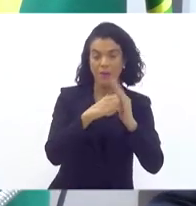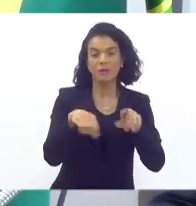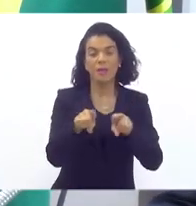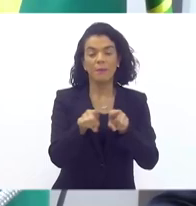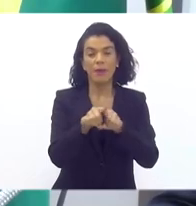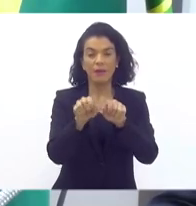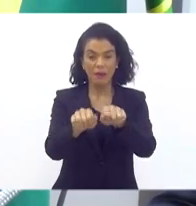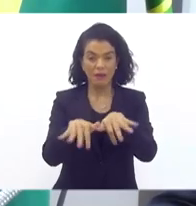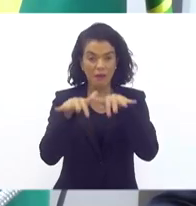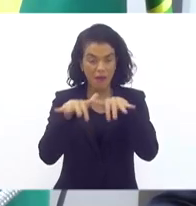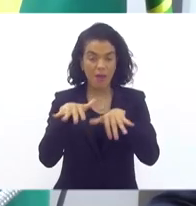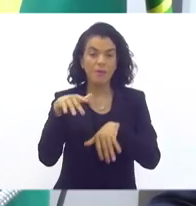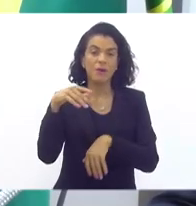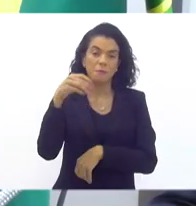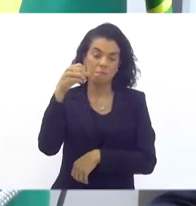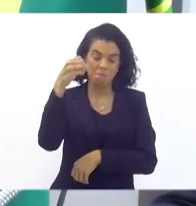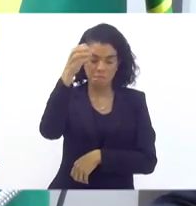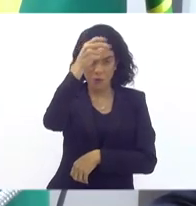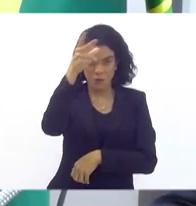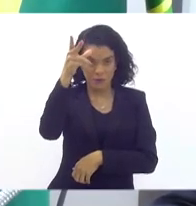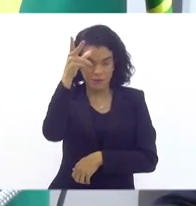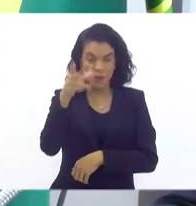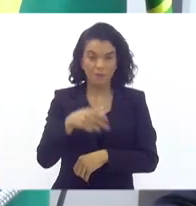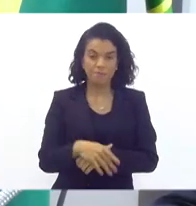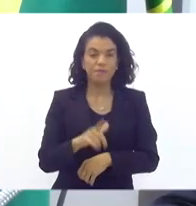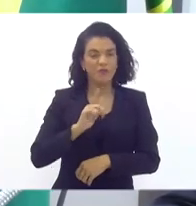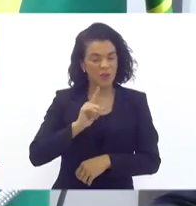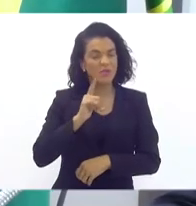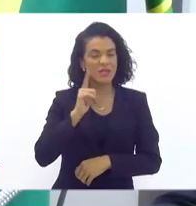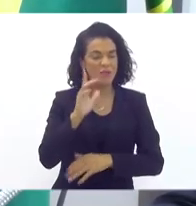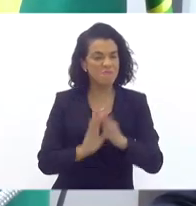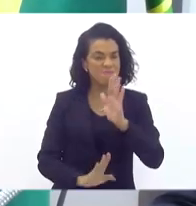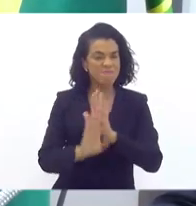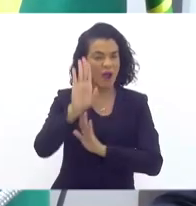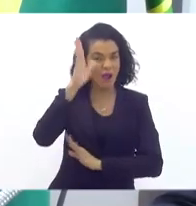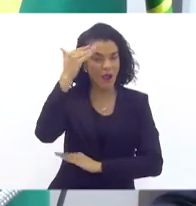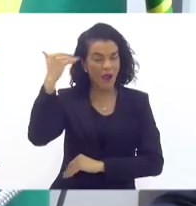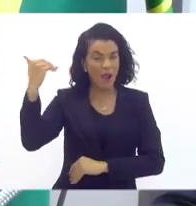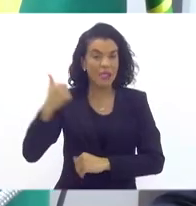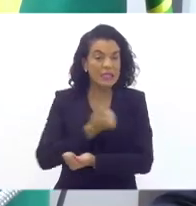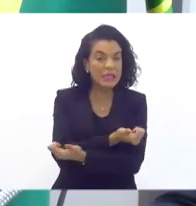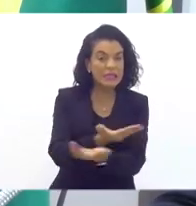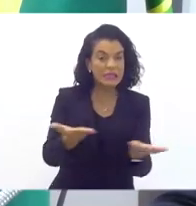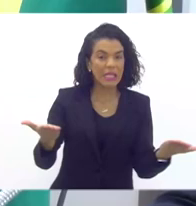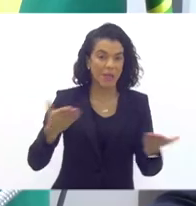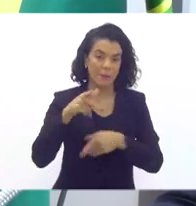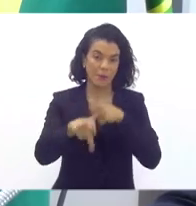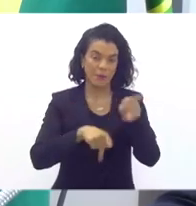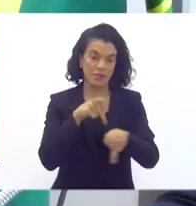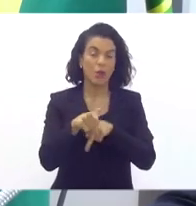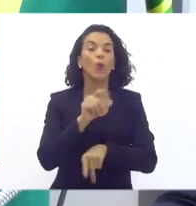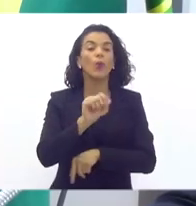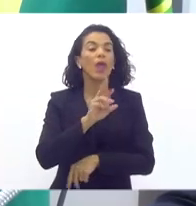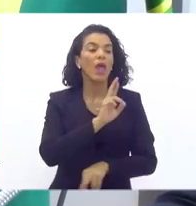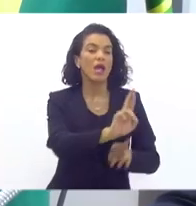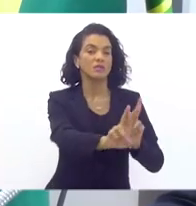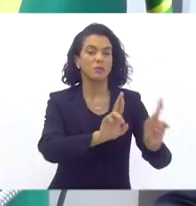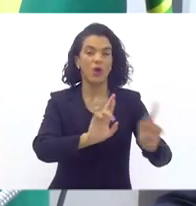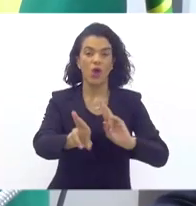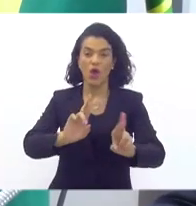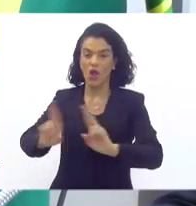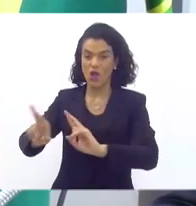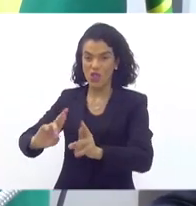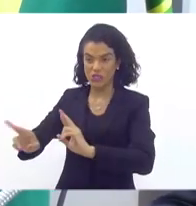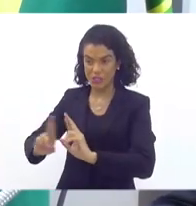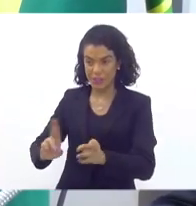eu tenho certeza que nós teremos muito êxito e conseguir dar aquilo que a população espera de nós que a resposta a gente é cobrado